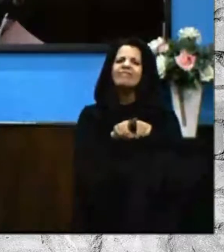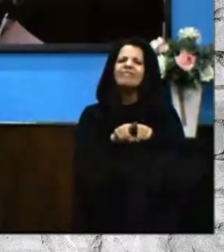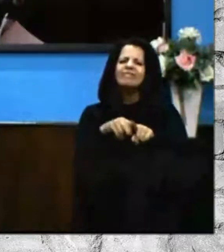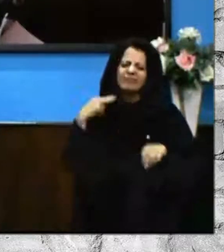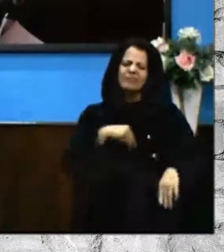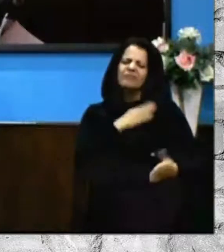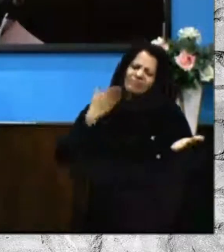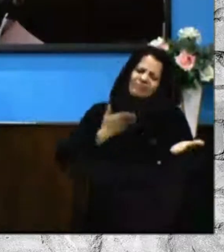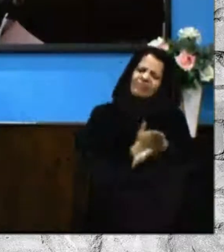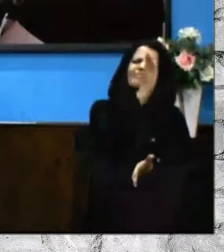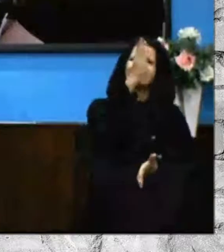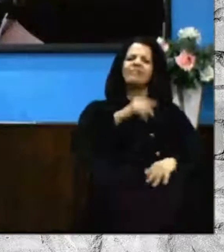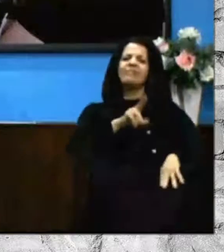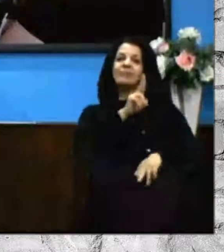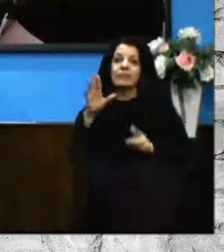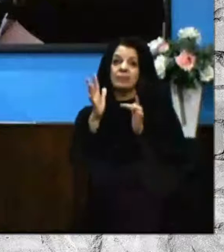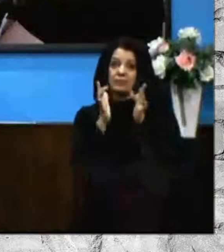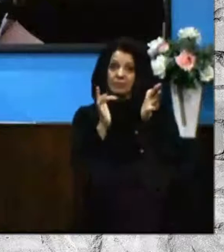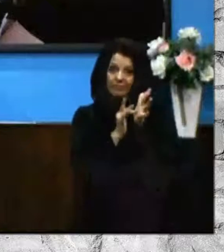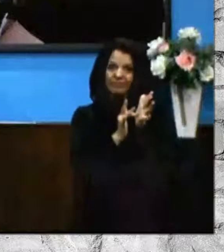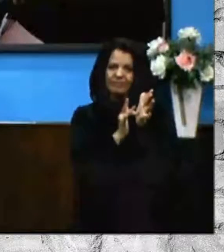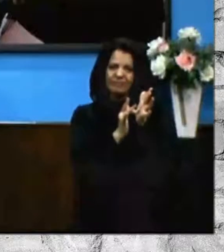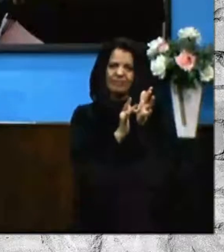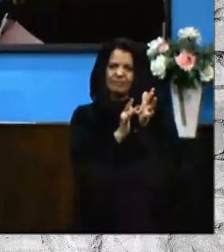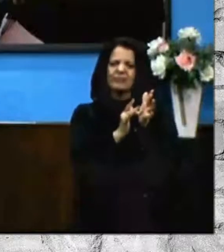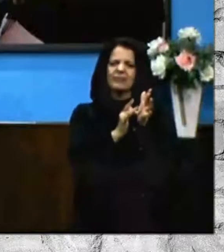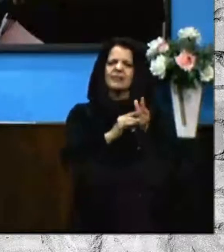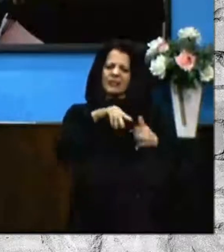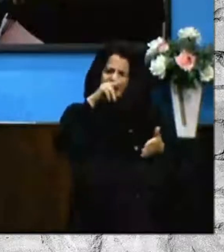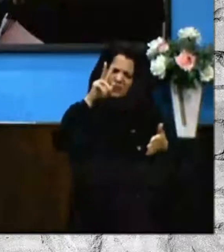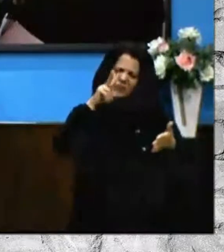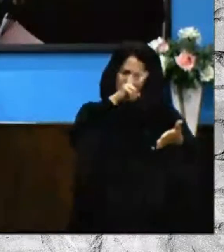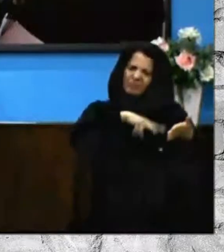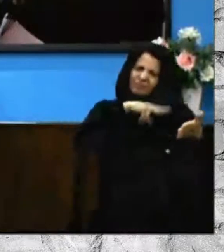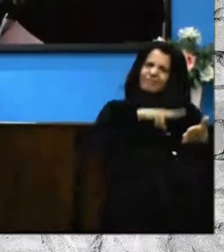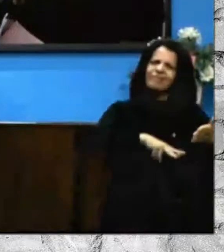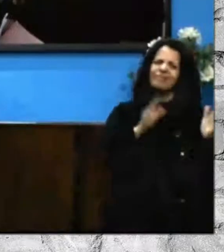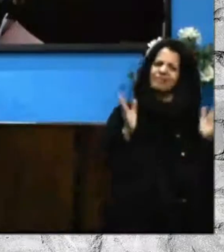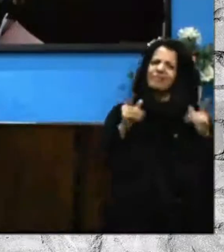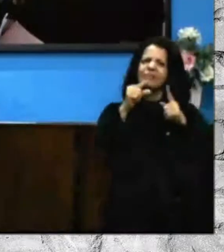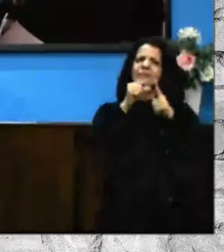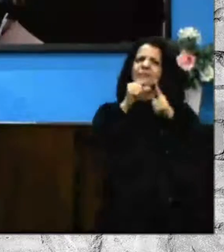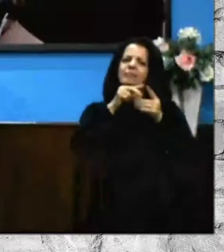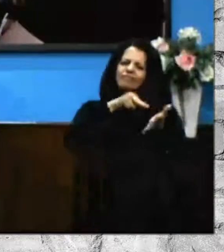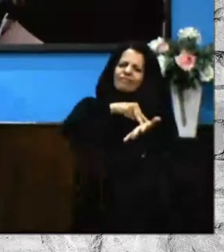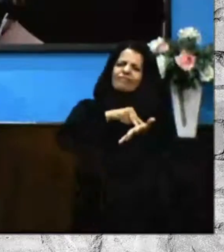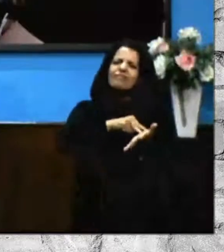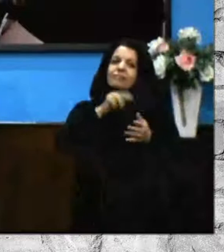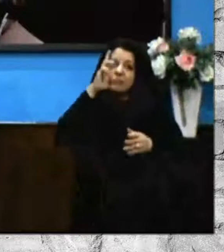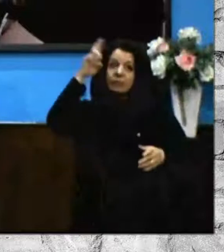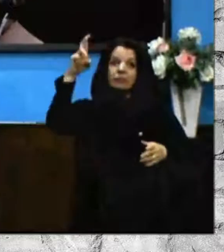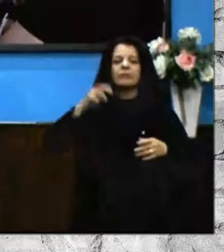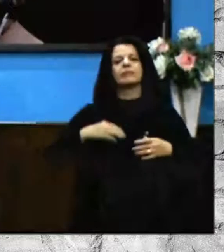nós passaremos em nome de Jesus. Então vamos olhar para as Escrituras, a firmeza do Senhor,